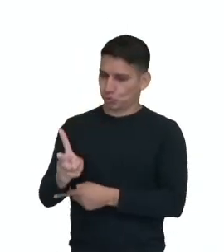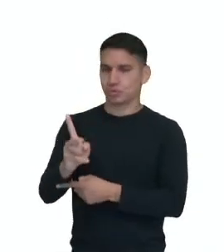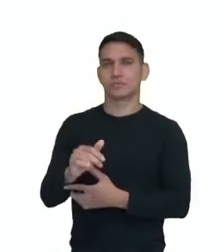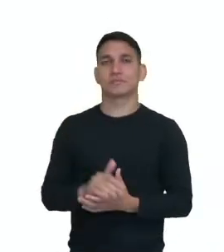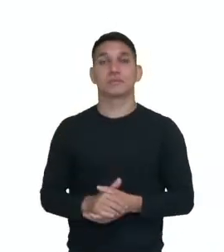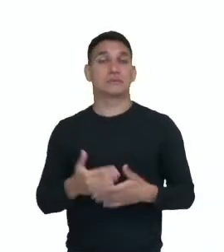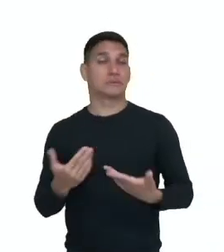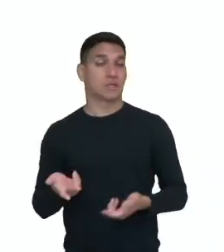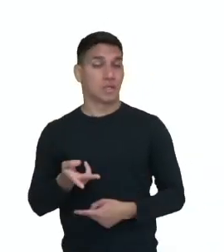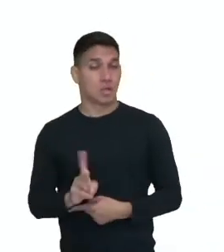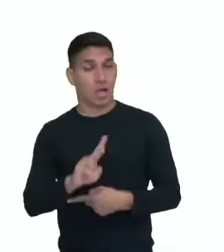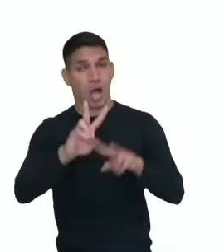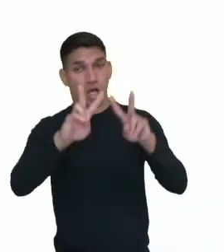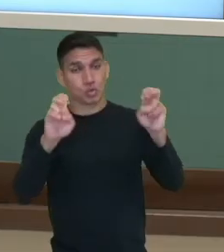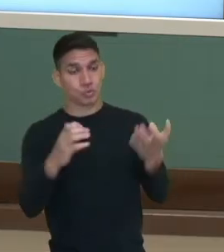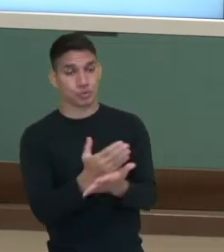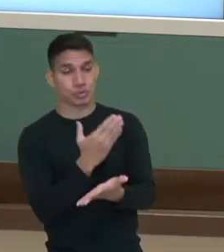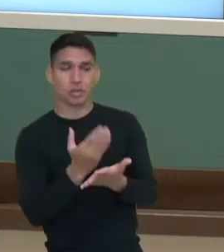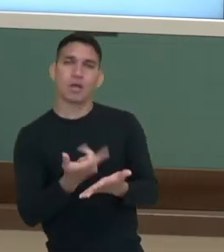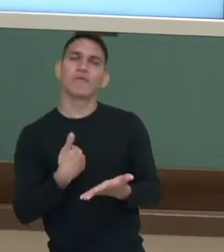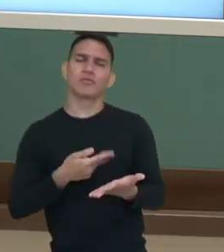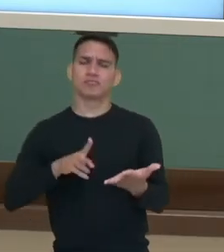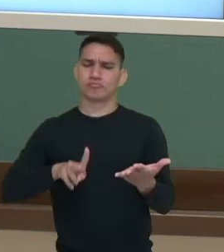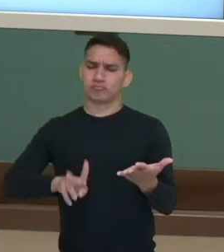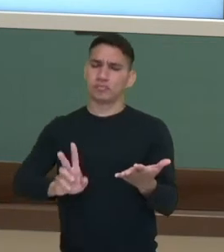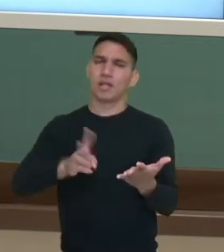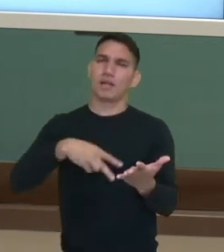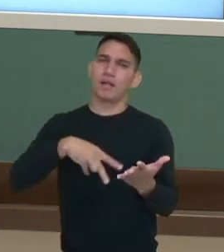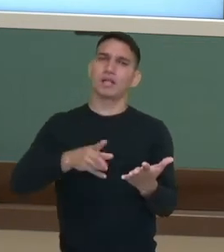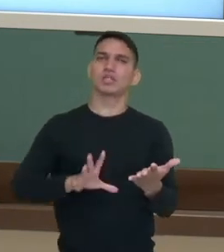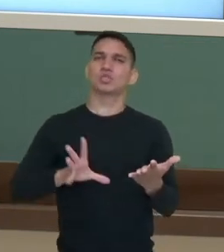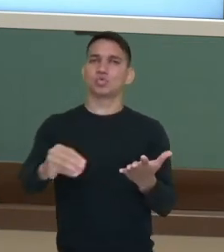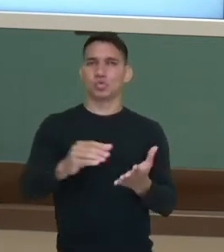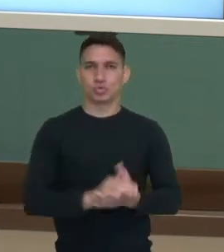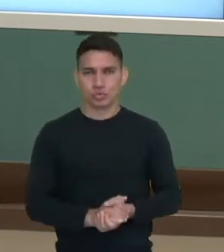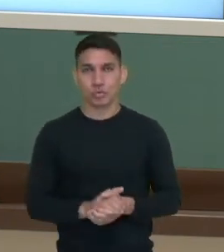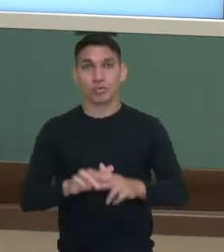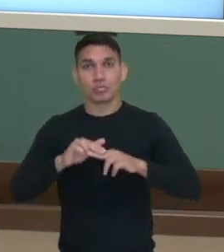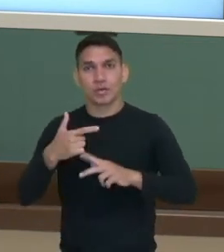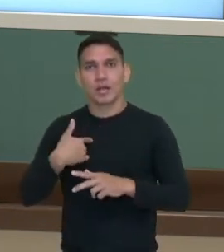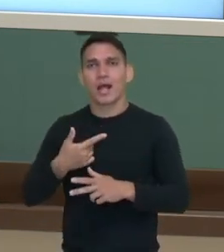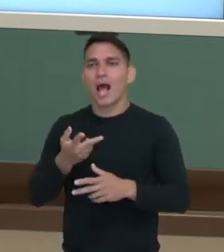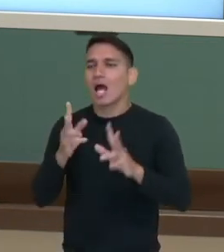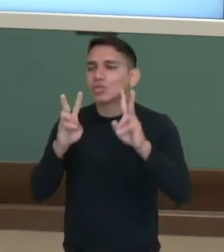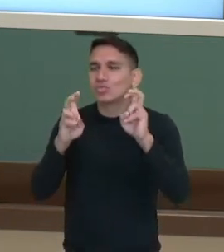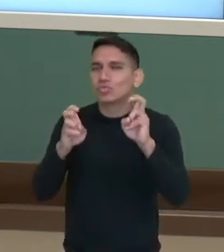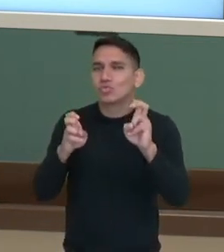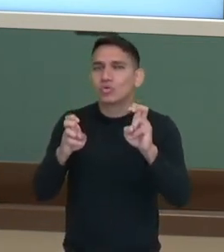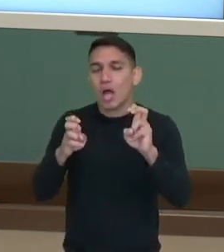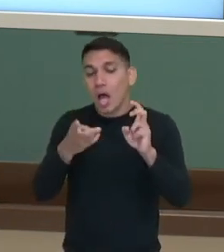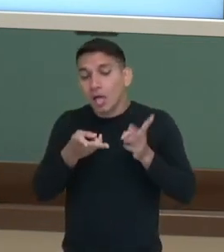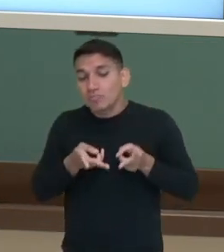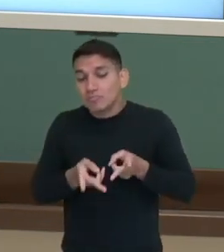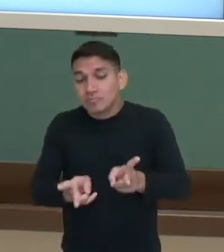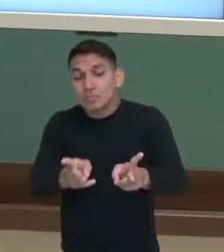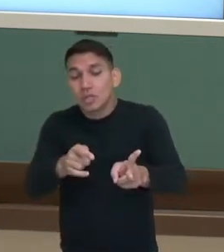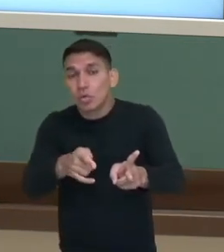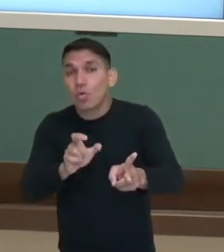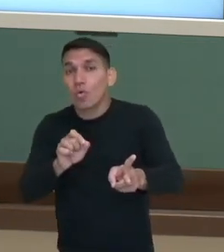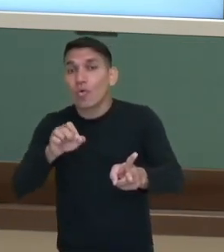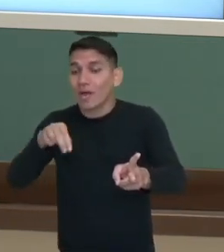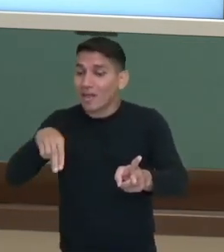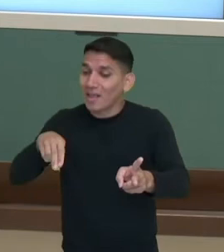lerei todos. Temos o em, temos a próclise e temos o gerúndio, o tratando, esse final NDO, que